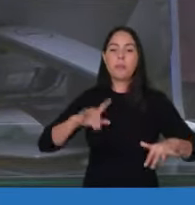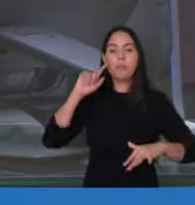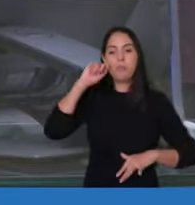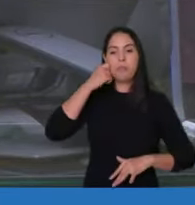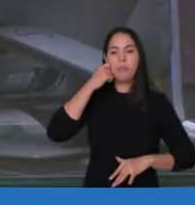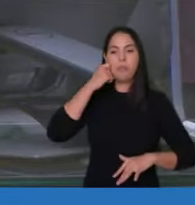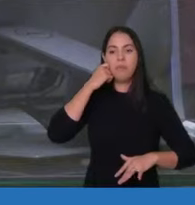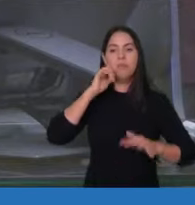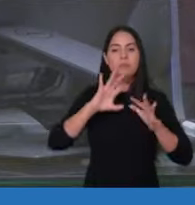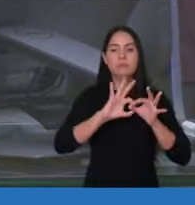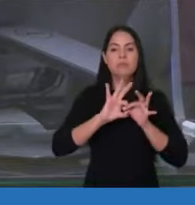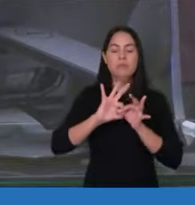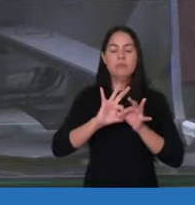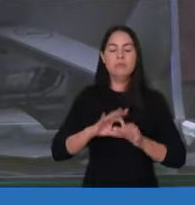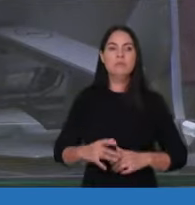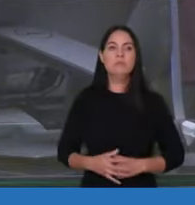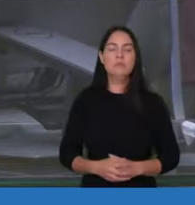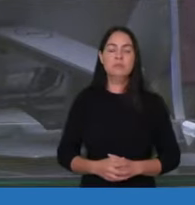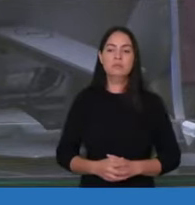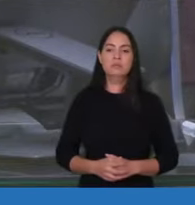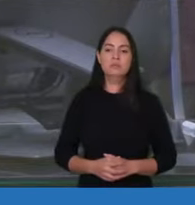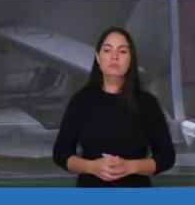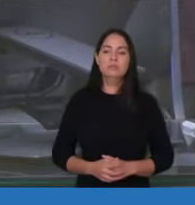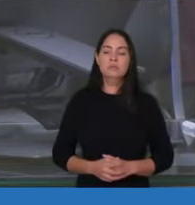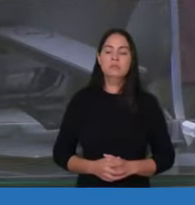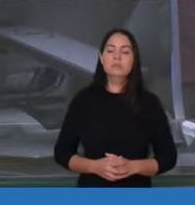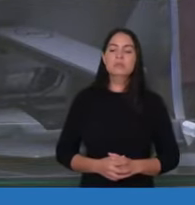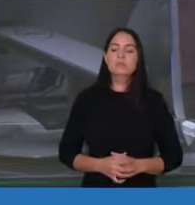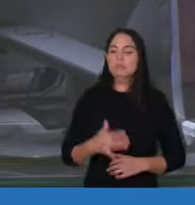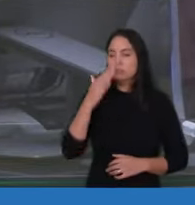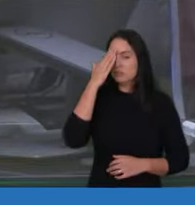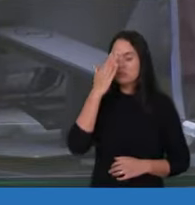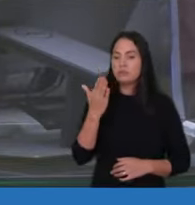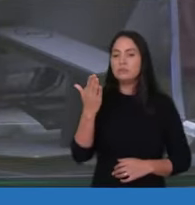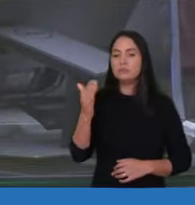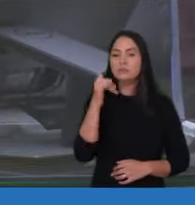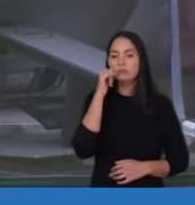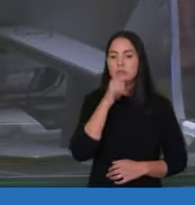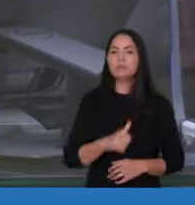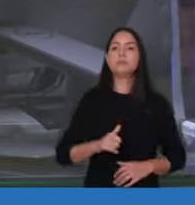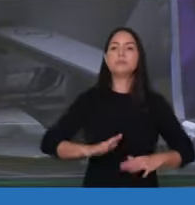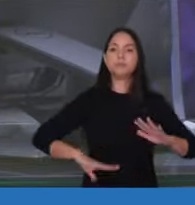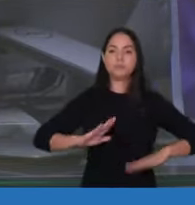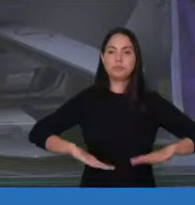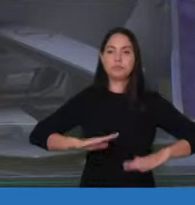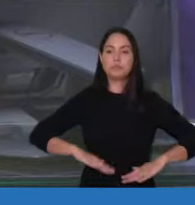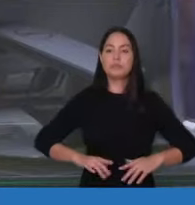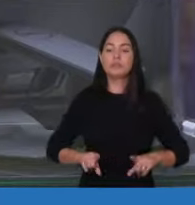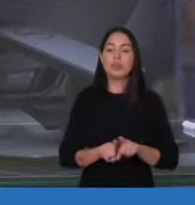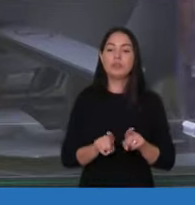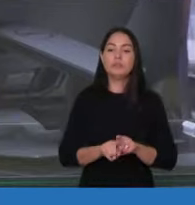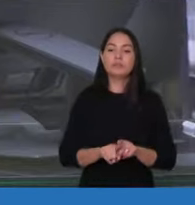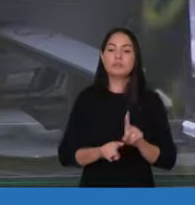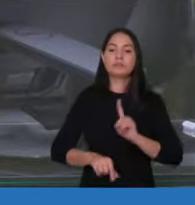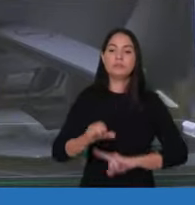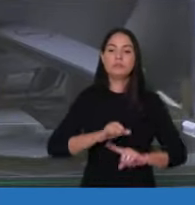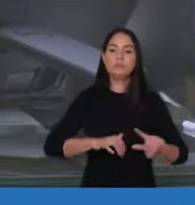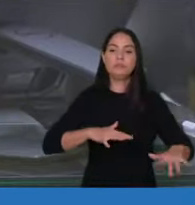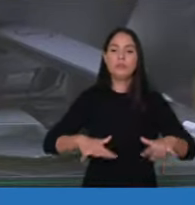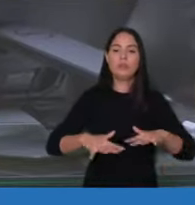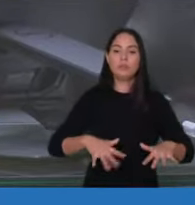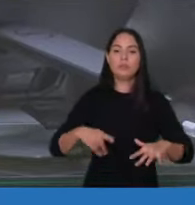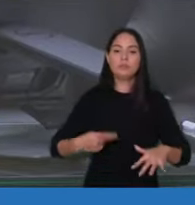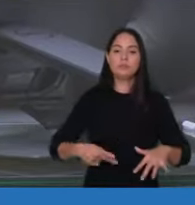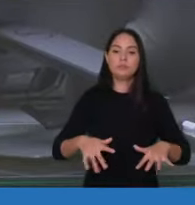Negro Unificado, agradecendo mais uma vez a presença das mulheres batuqueiras e dos movimentos sociais no nossa,